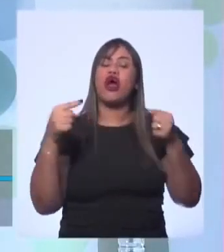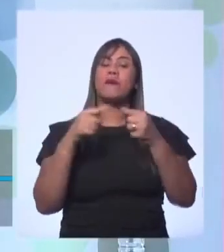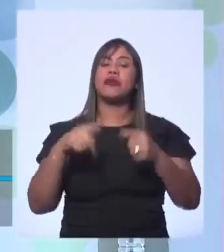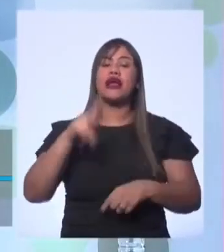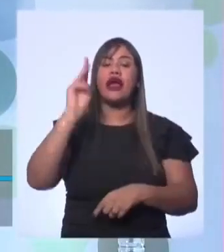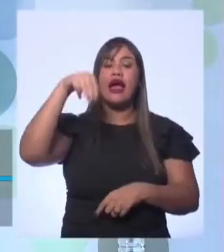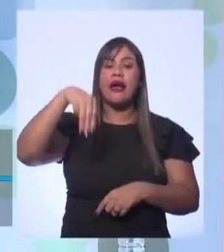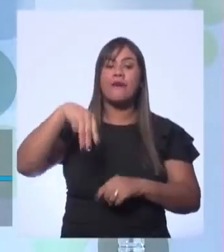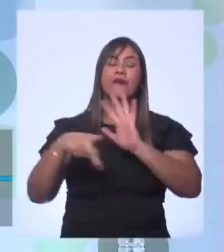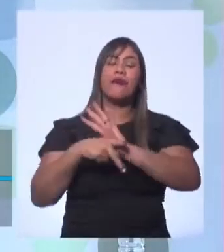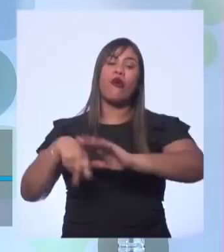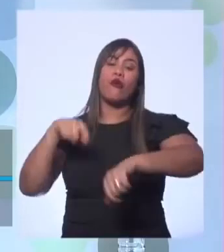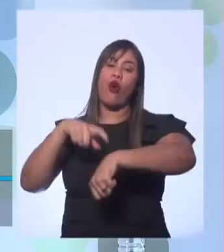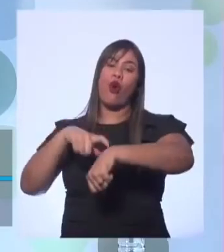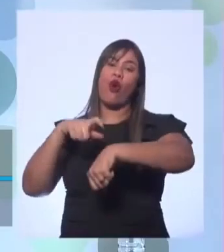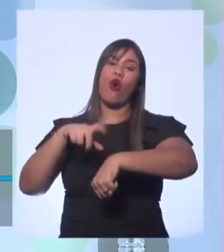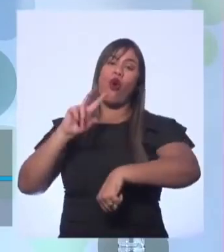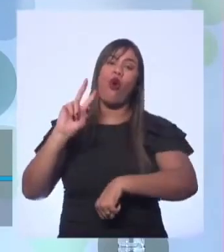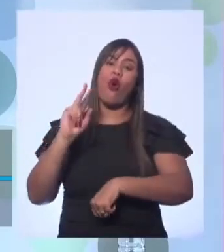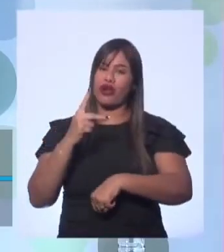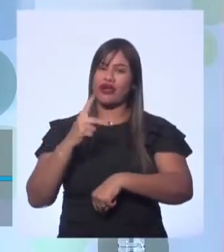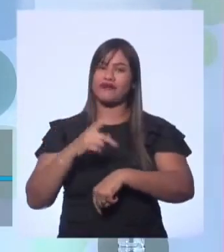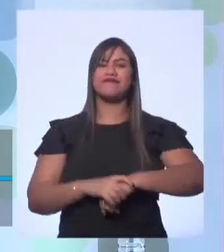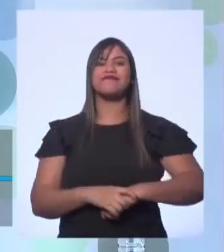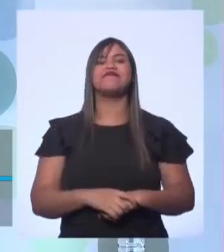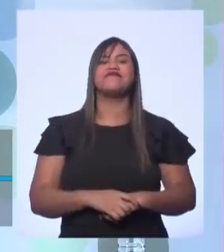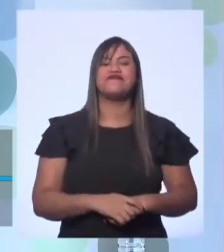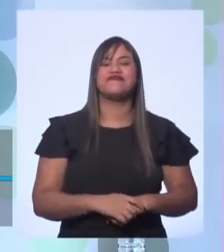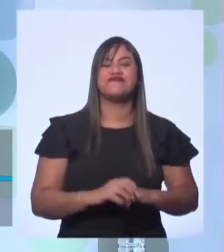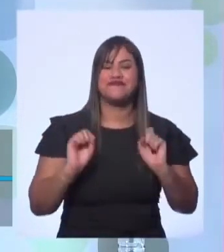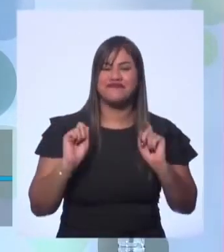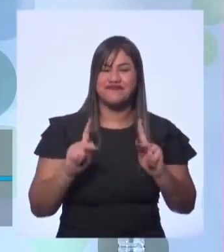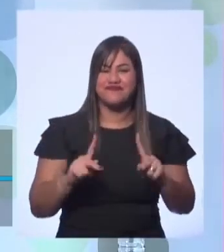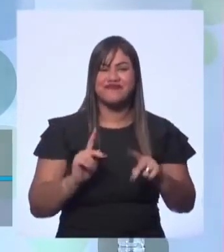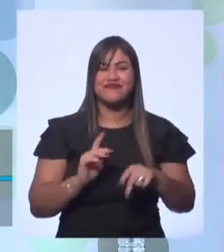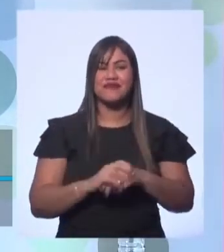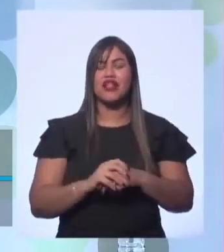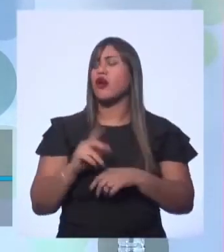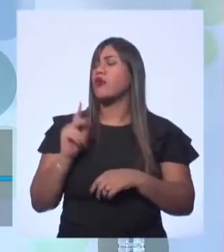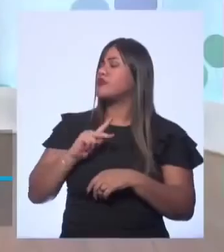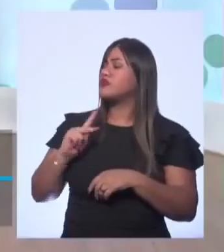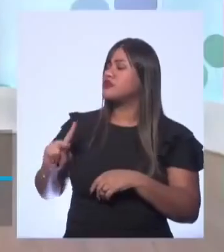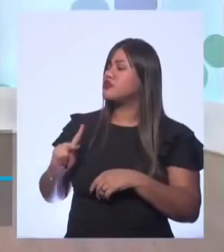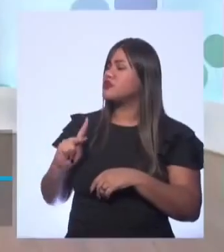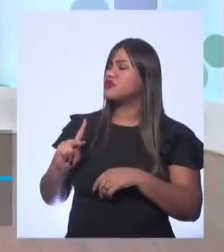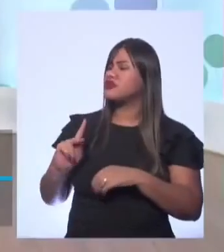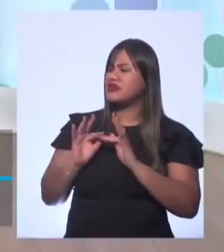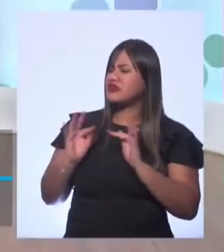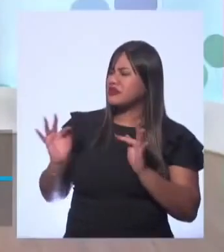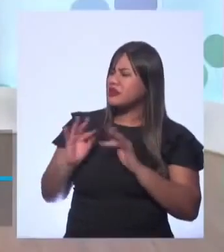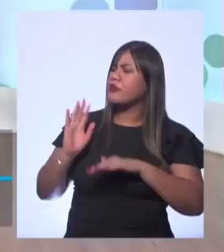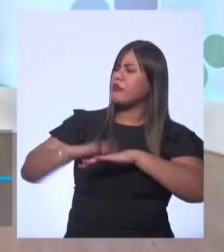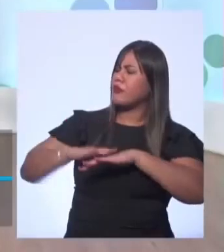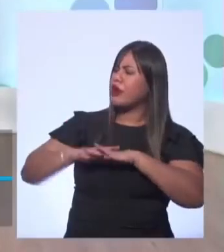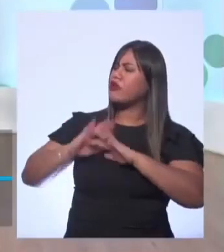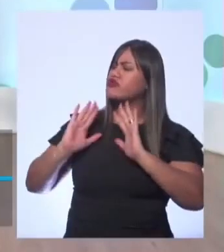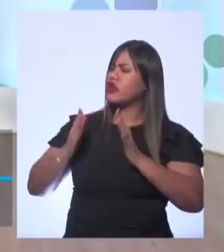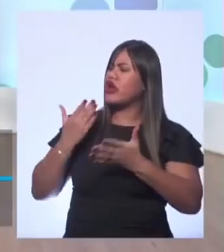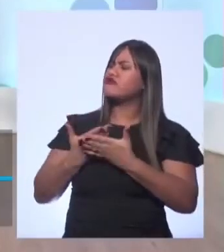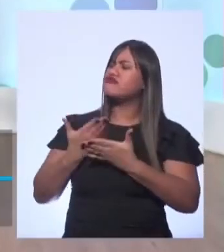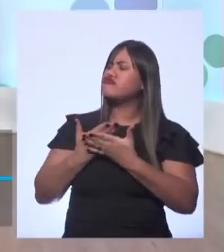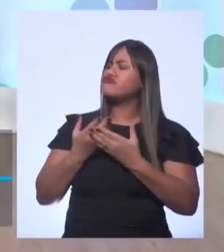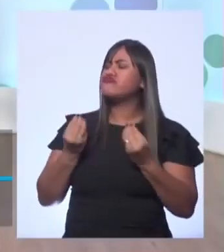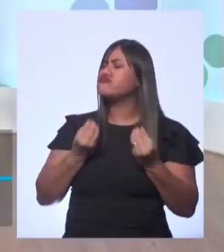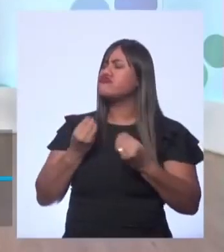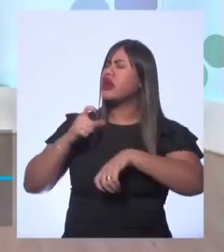por hora, porque a distância está em quilômetros e o tempo está em hora, tá bom? Professor Inês, esse é simples, eles já fizeram aula disso. Quanto tempo